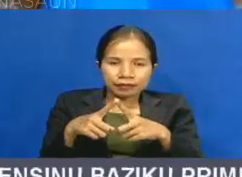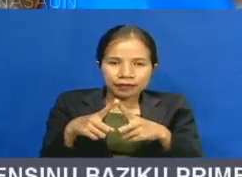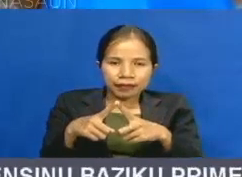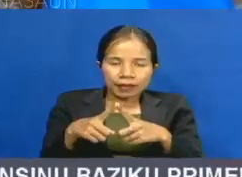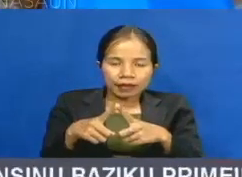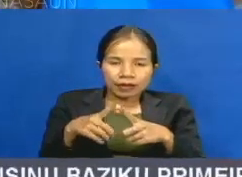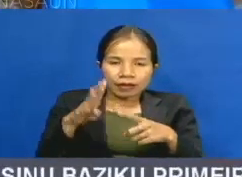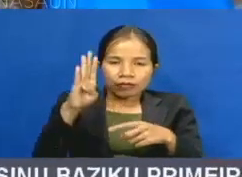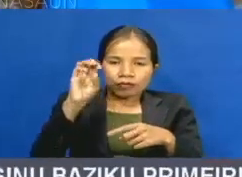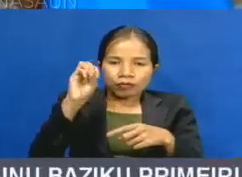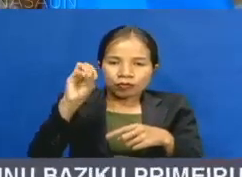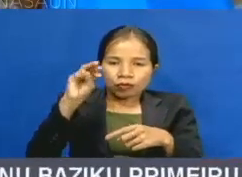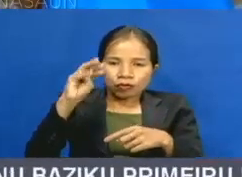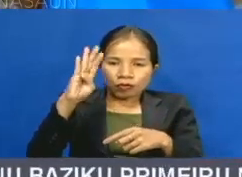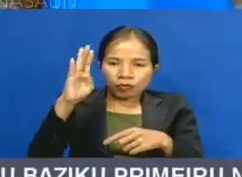bomba refere, tamba